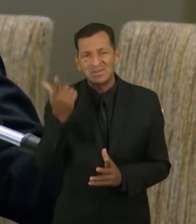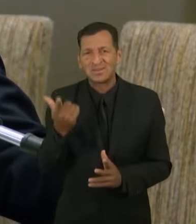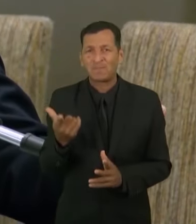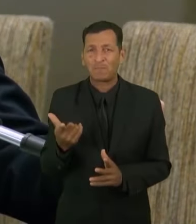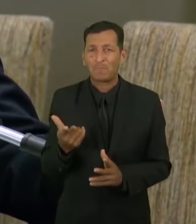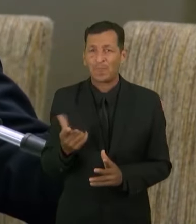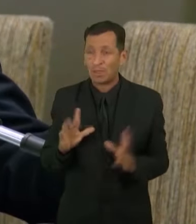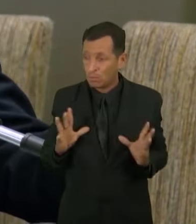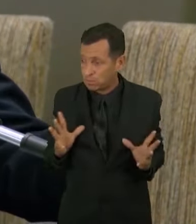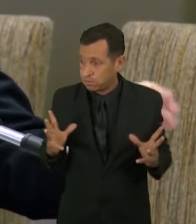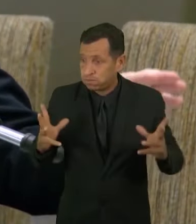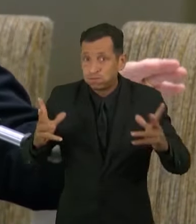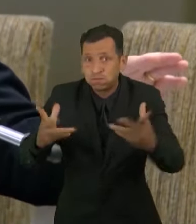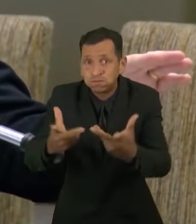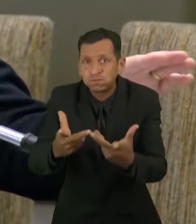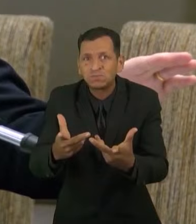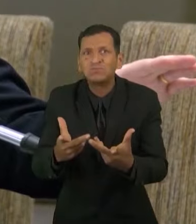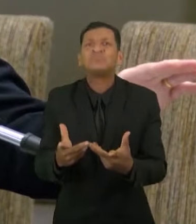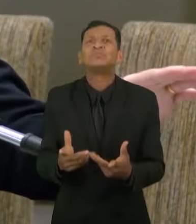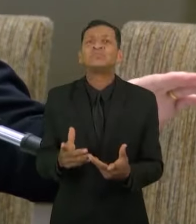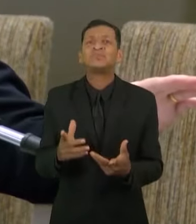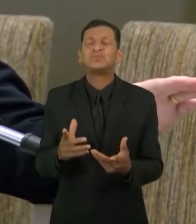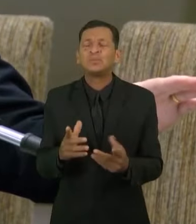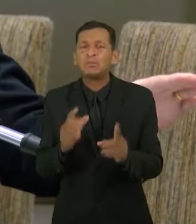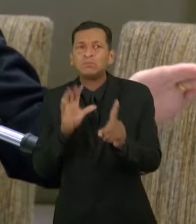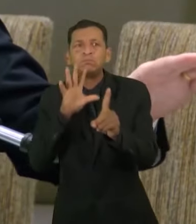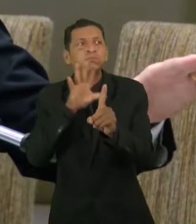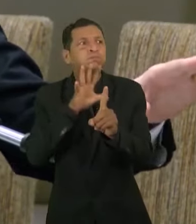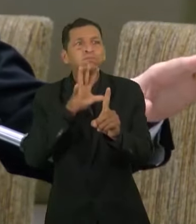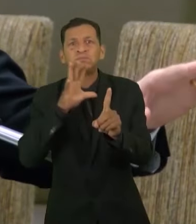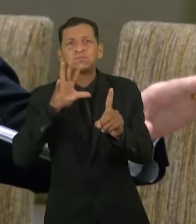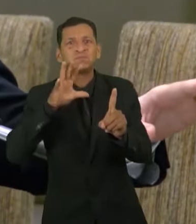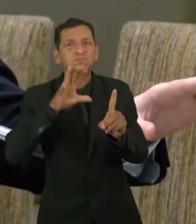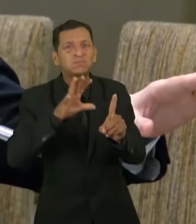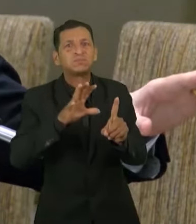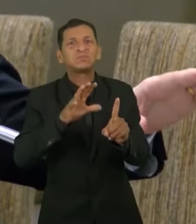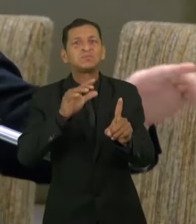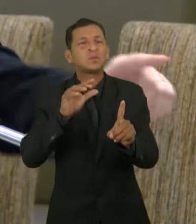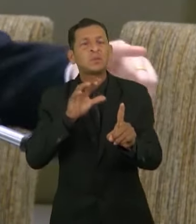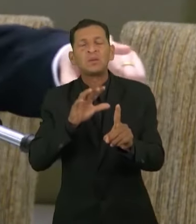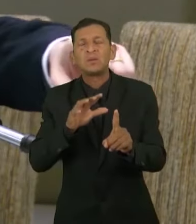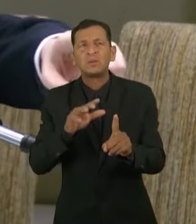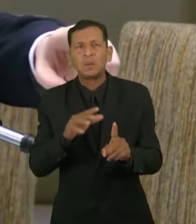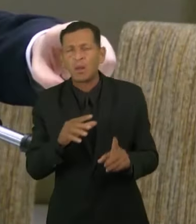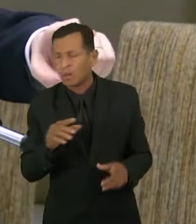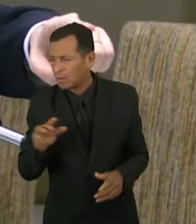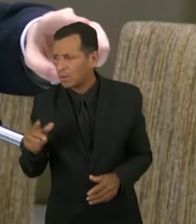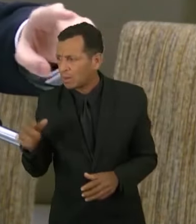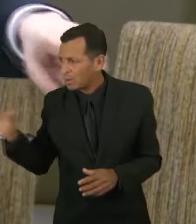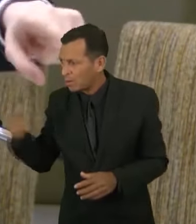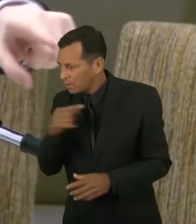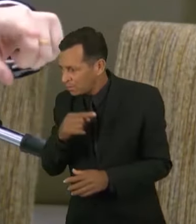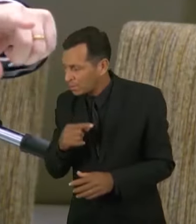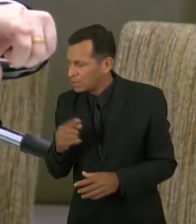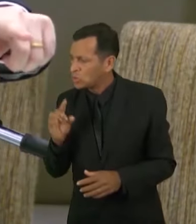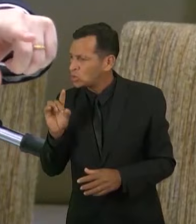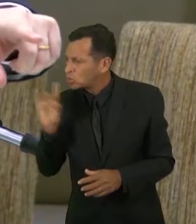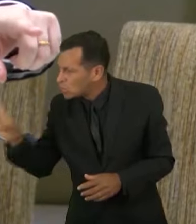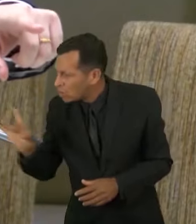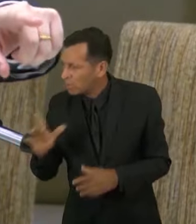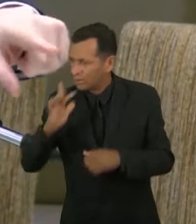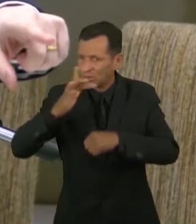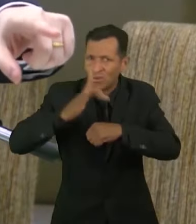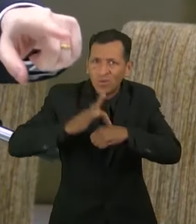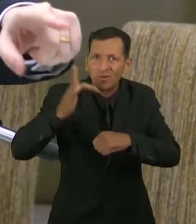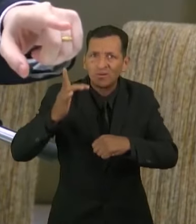Quantas impossibilidades foram caindo por terra naquele momento, porque alguém seguramente olhou e disse: se ela tocou e foi curada, eu também posso